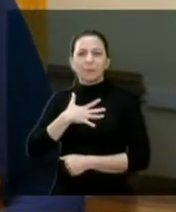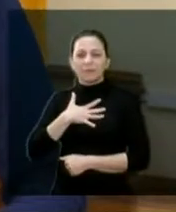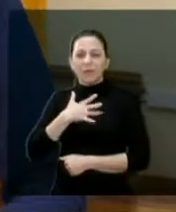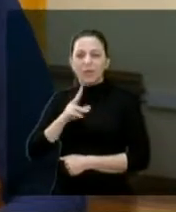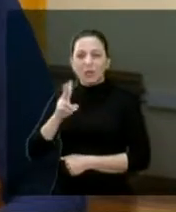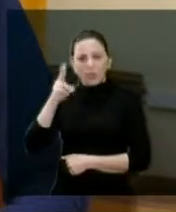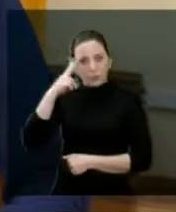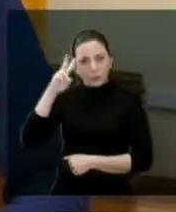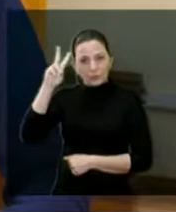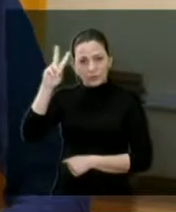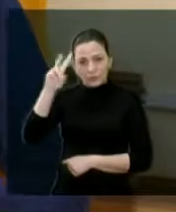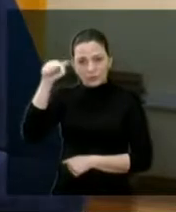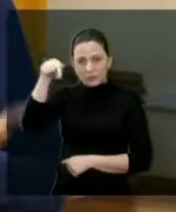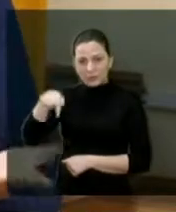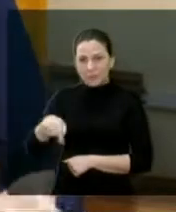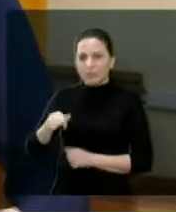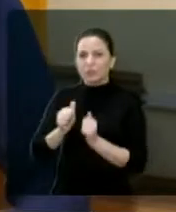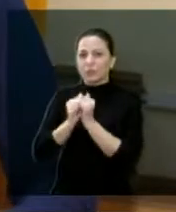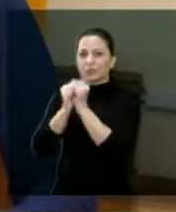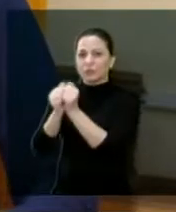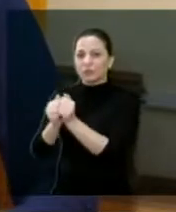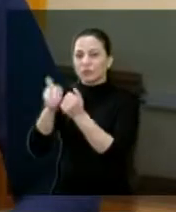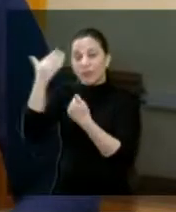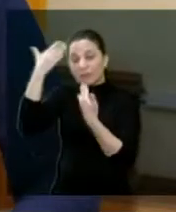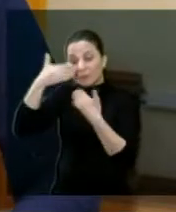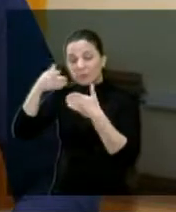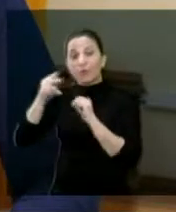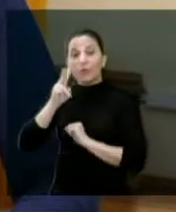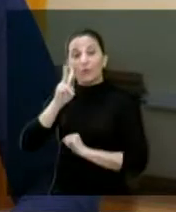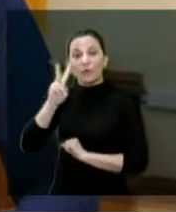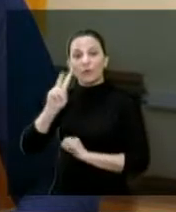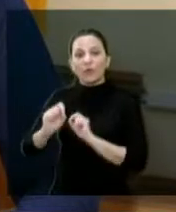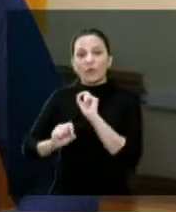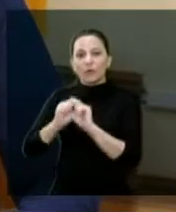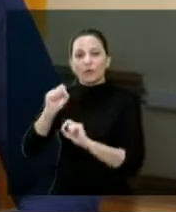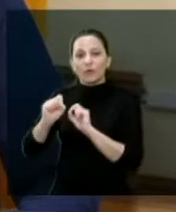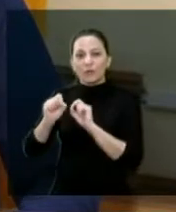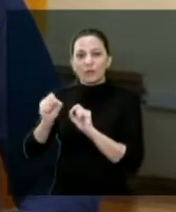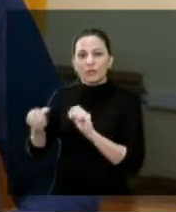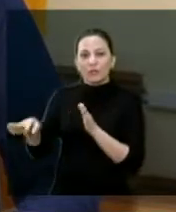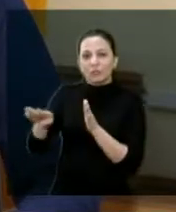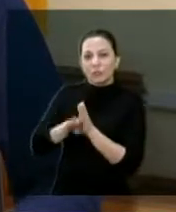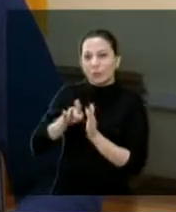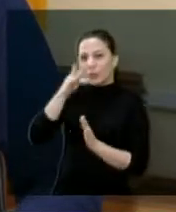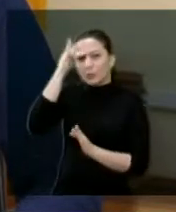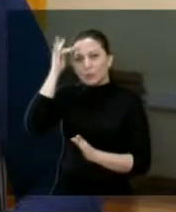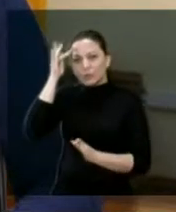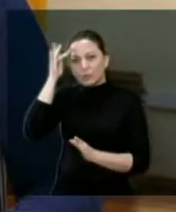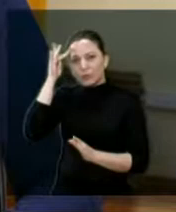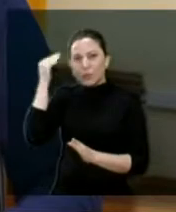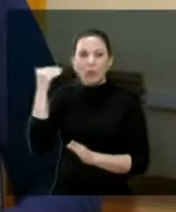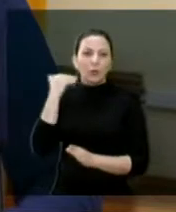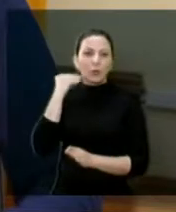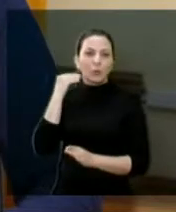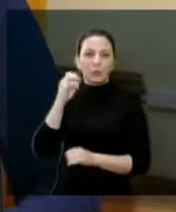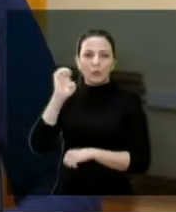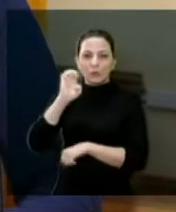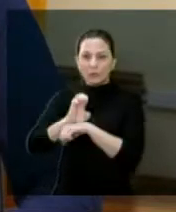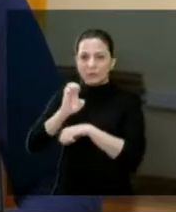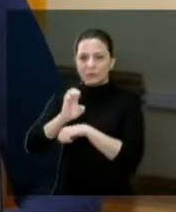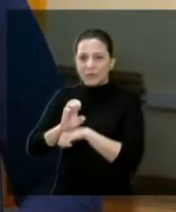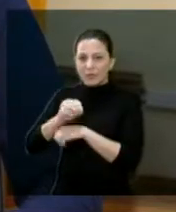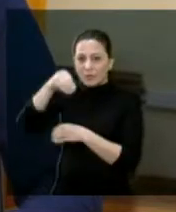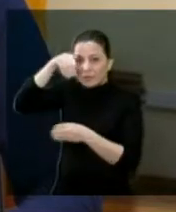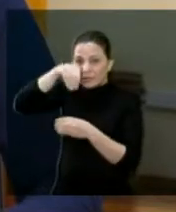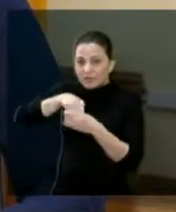dias depois, eu estava lá com eles, eu fui testemunha disso, chegou um cara que era caixa do Banco do Estado, agência dentro